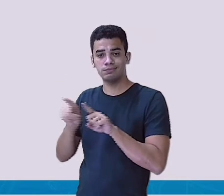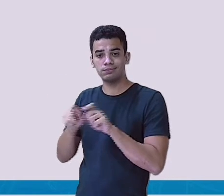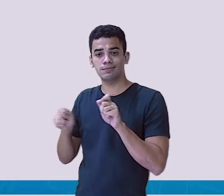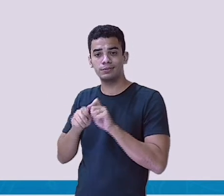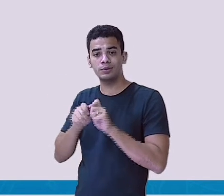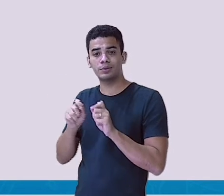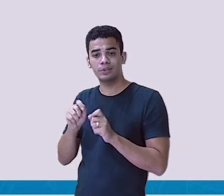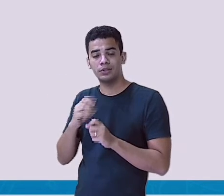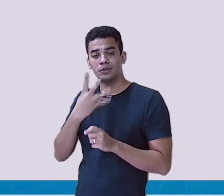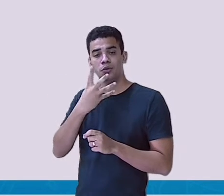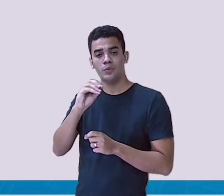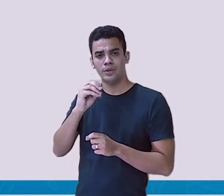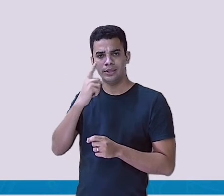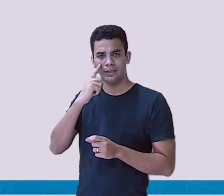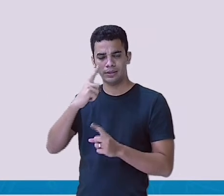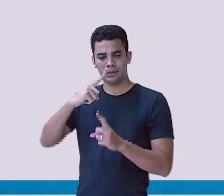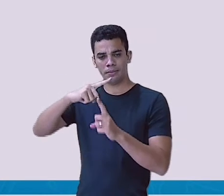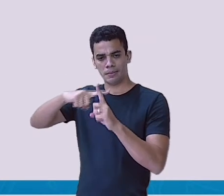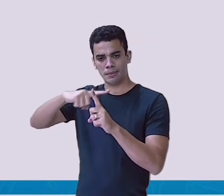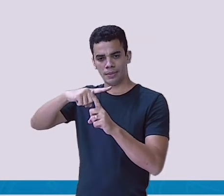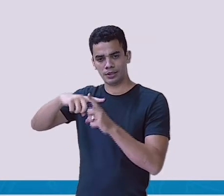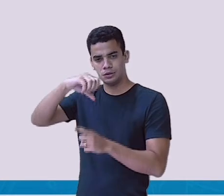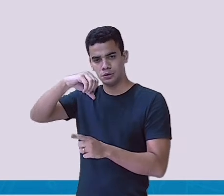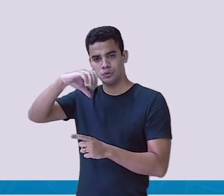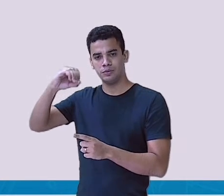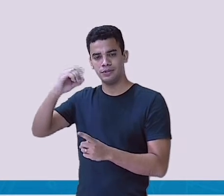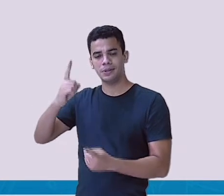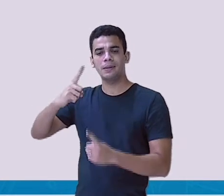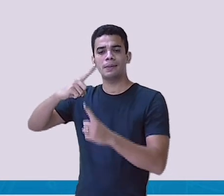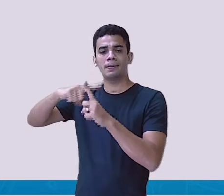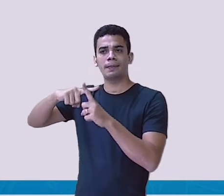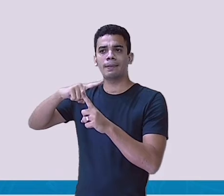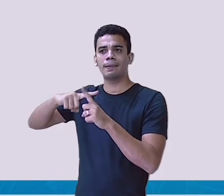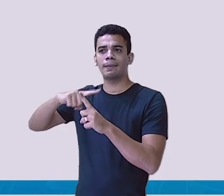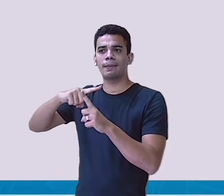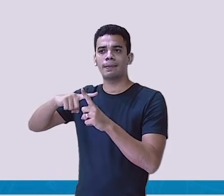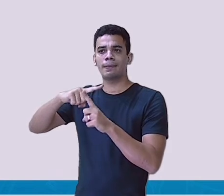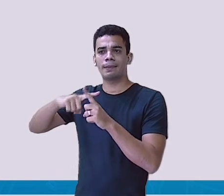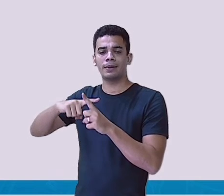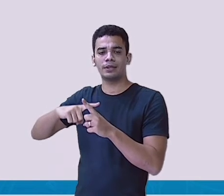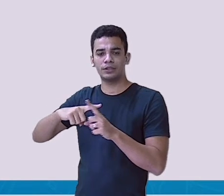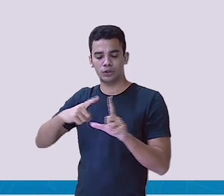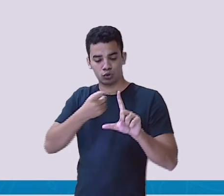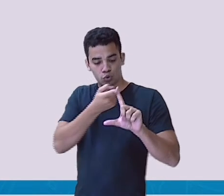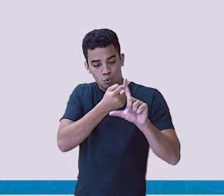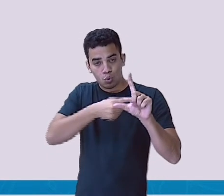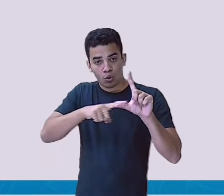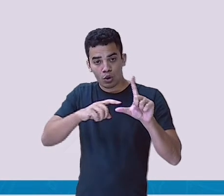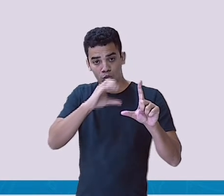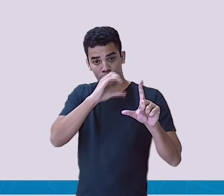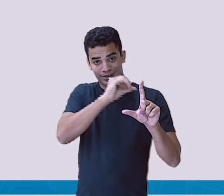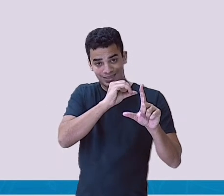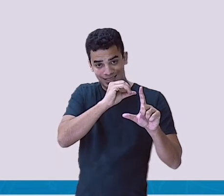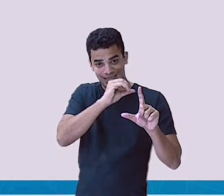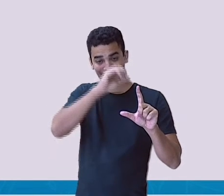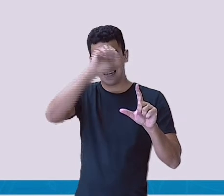40 mais 90 mais este ângulo aqui, ó, é o ângulo